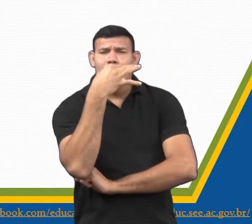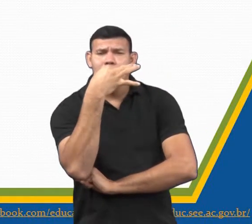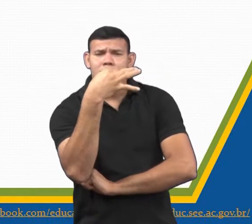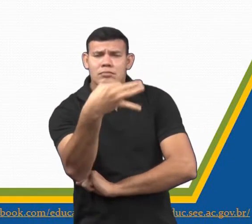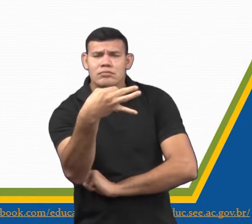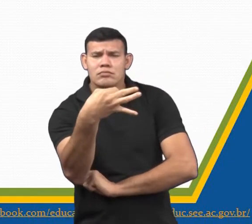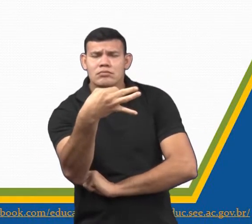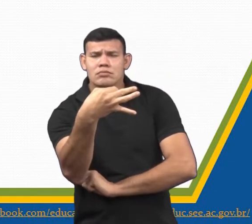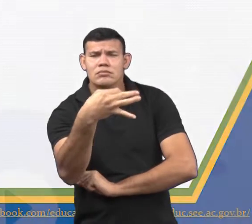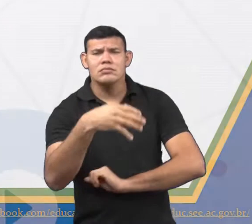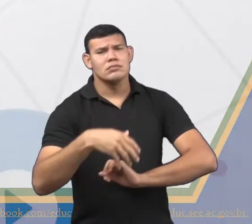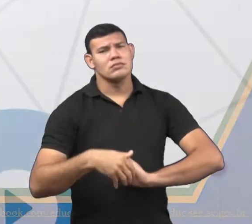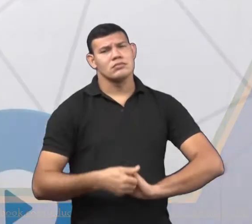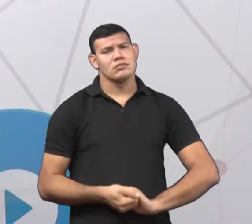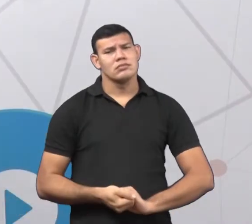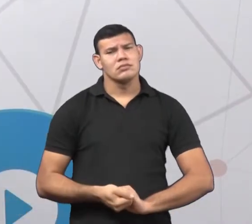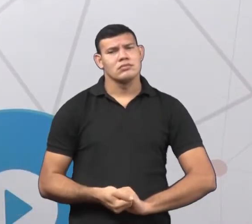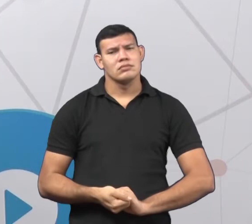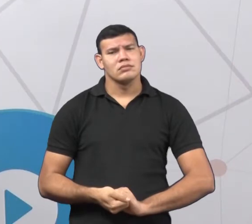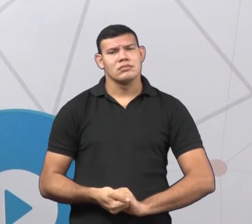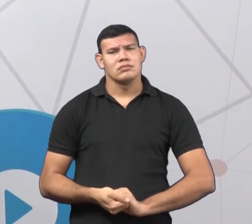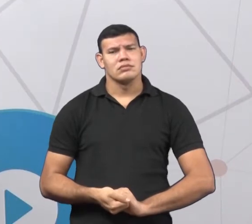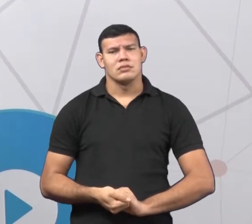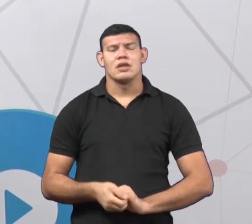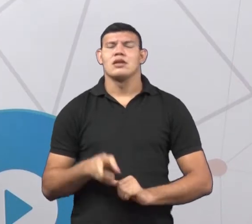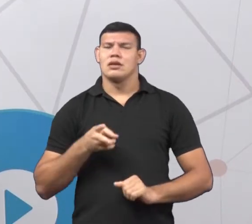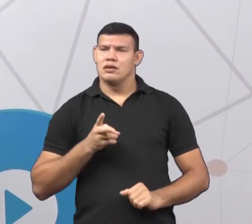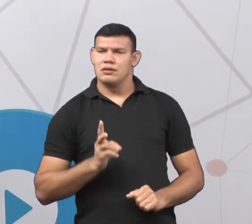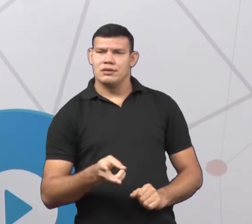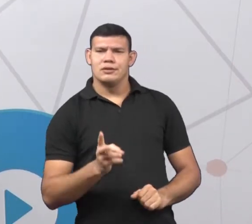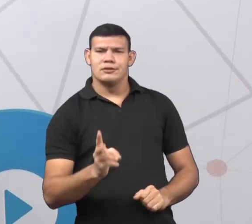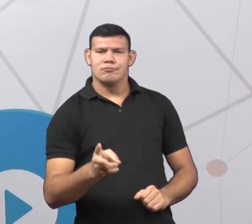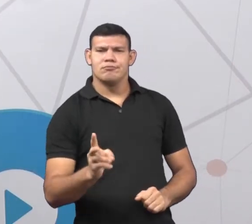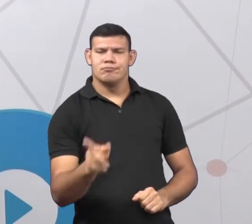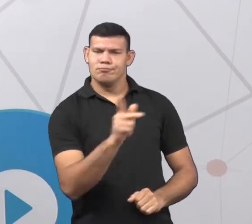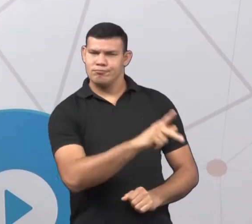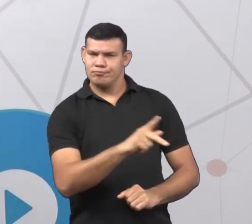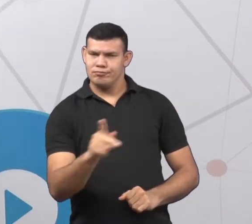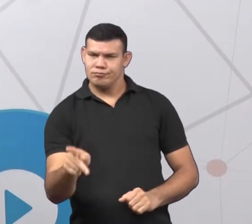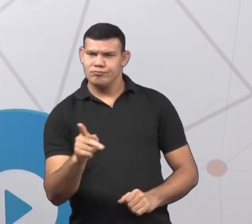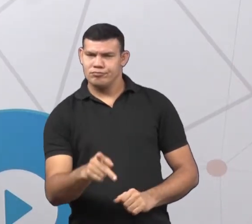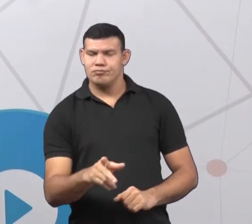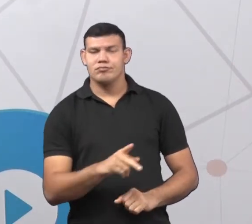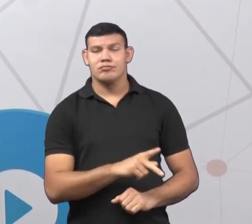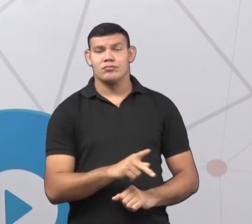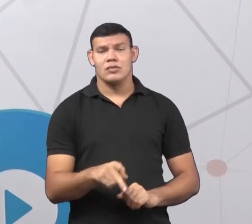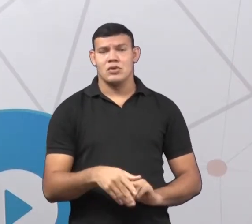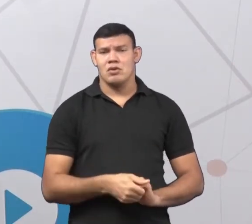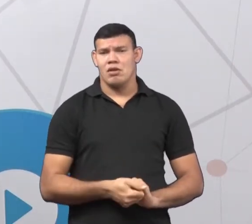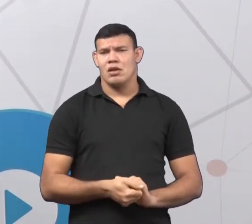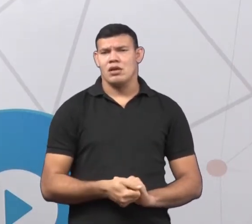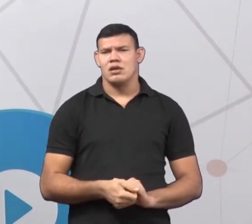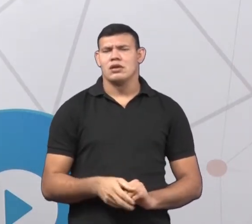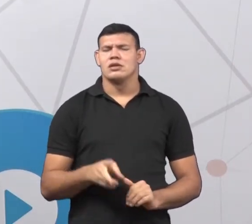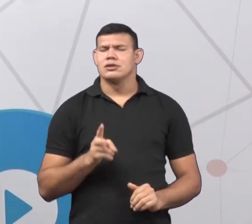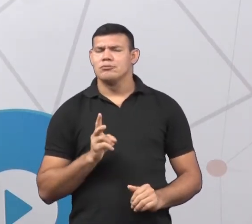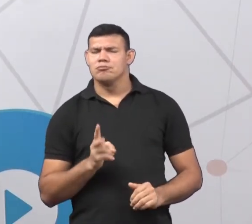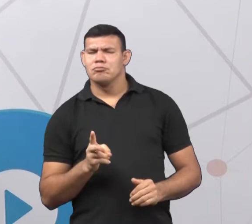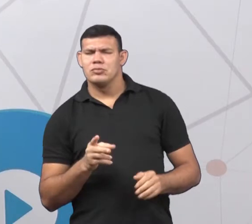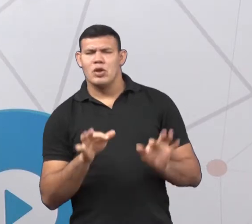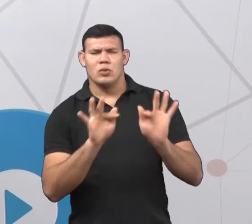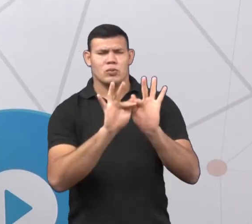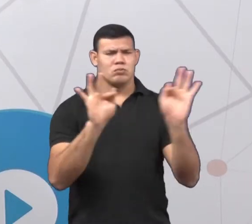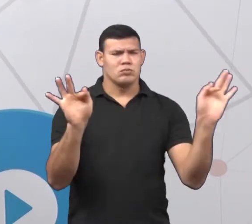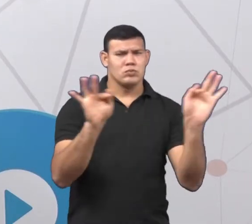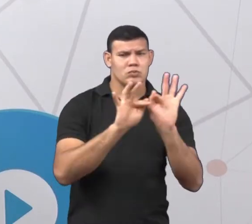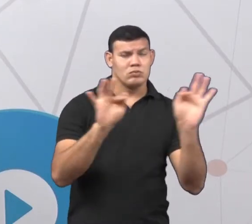sobre alguma coisa, certo? Então, observem, sempre, geralmente os professores de vocês vão utilizar essas